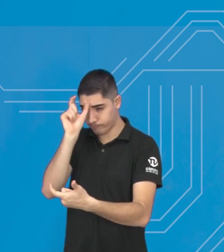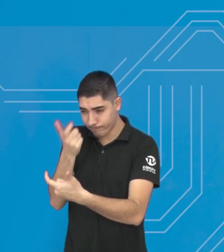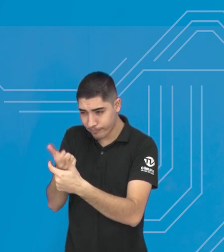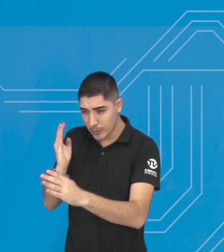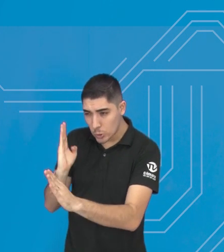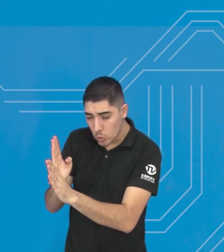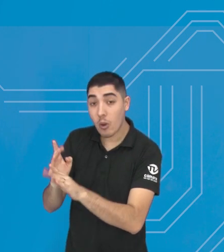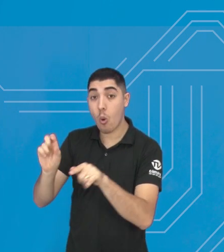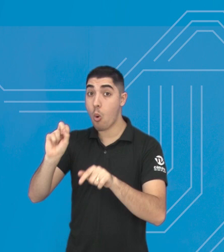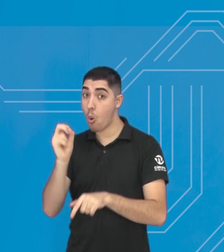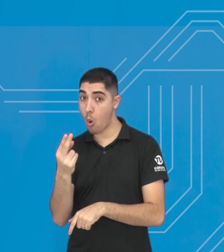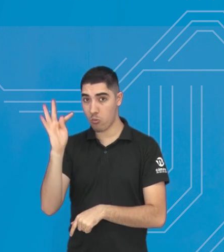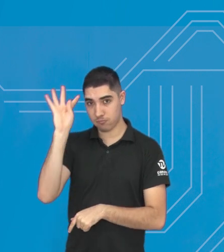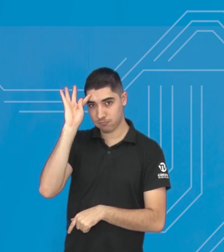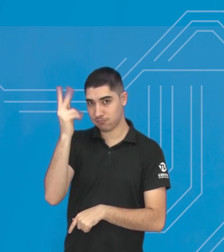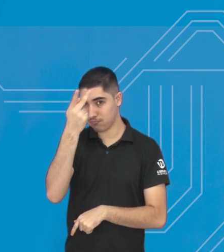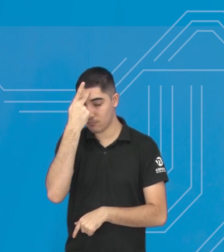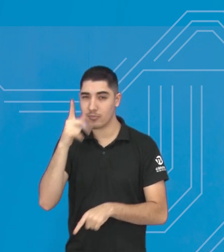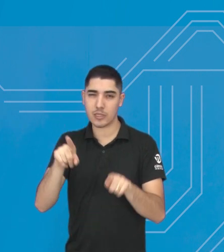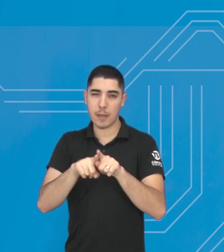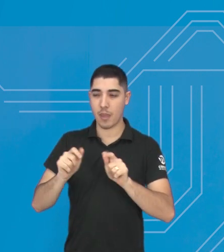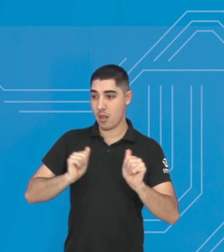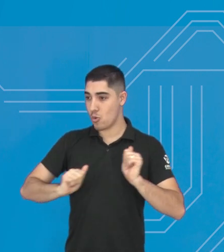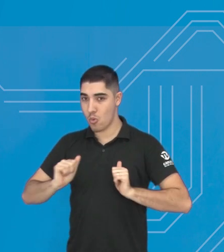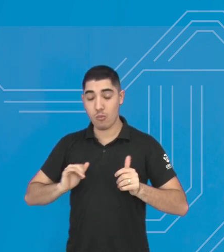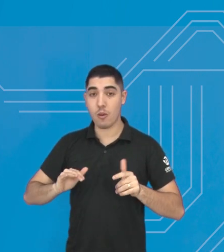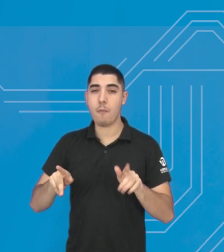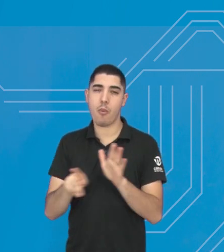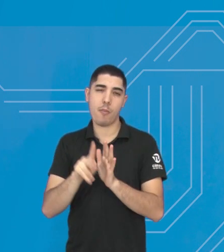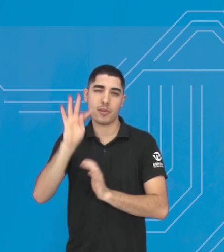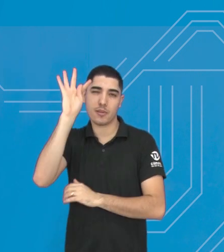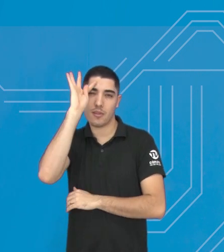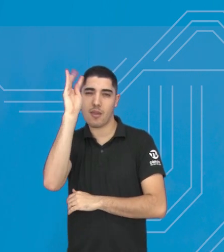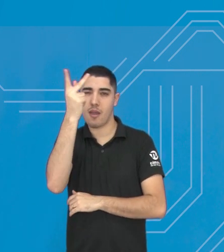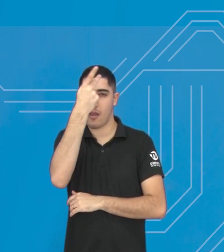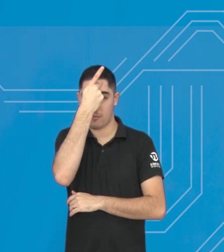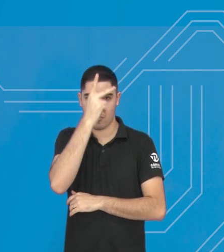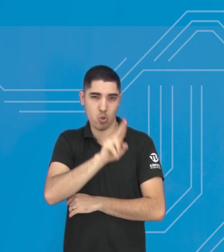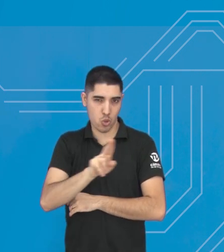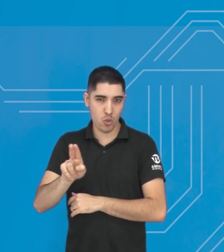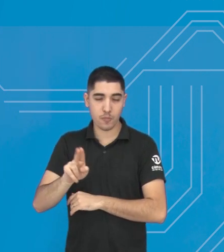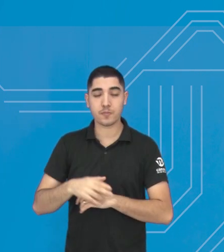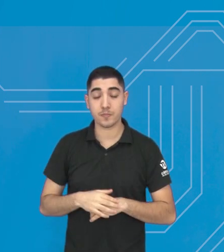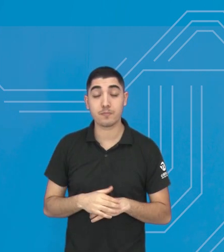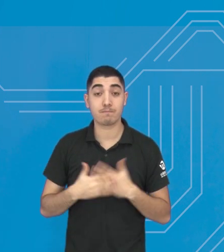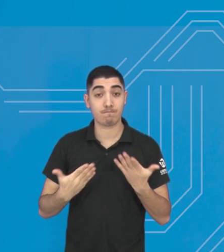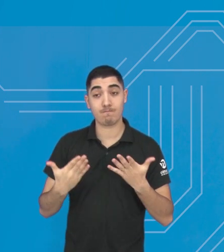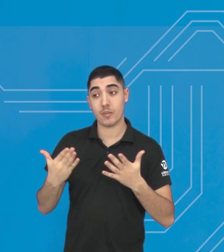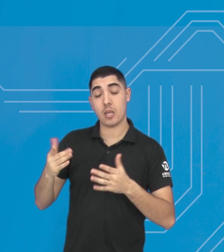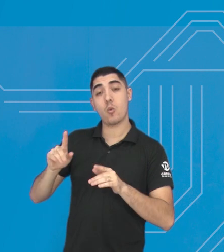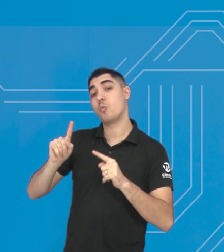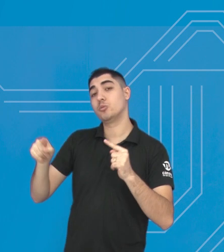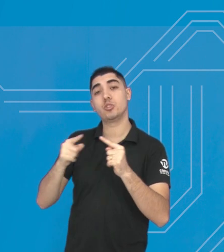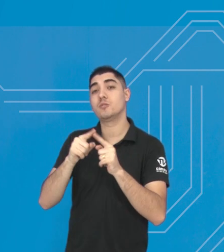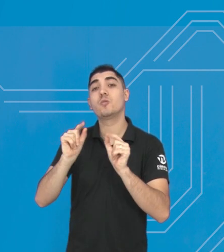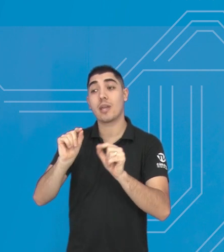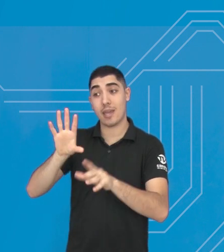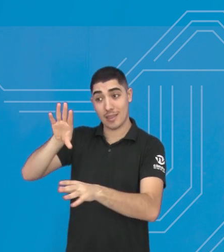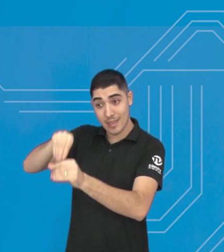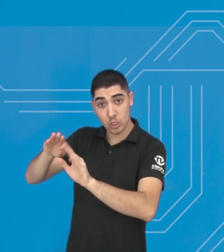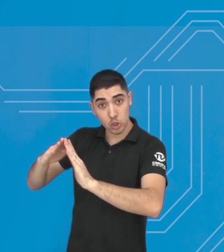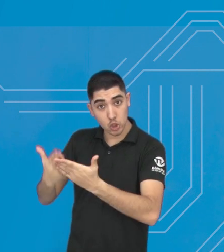dislexia ou déficit de atenção e hiperatividade, conhecido como TDAH. A ideia é que as escolas